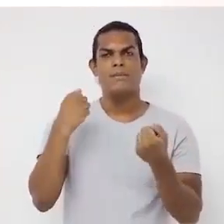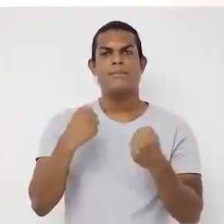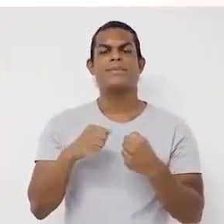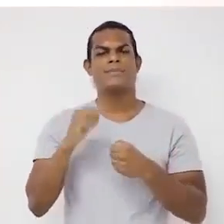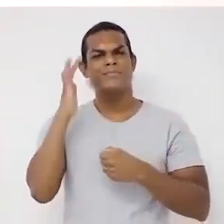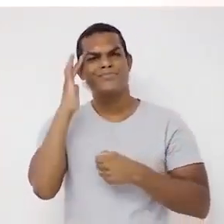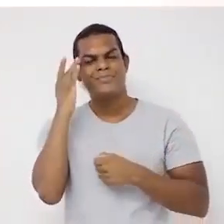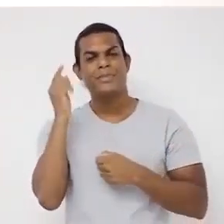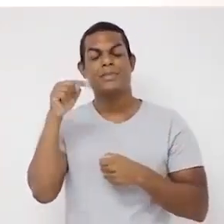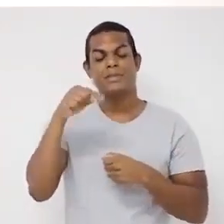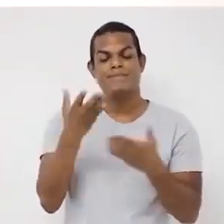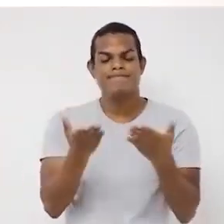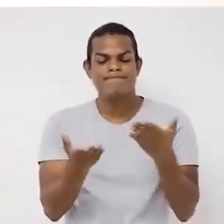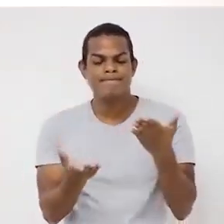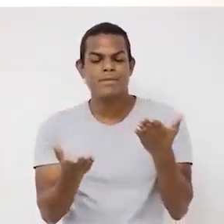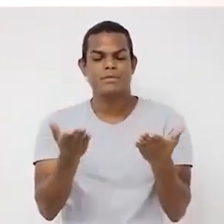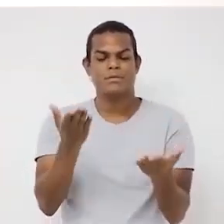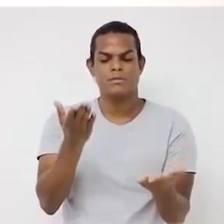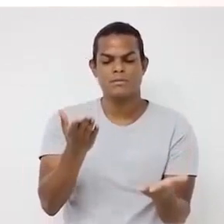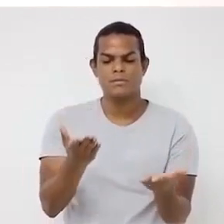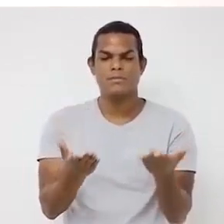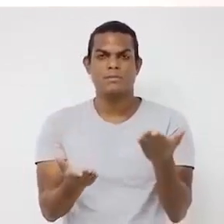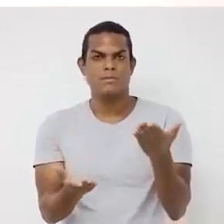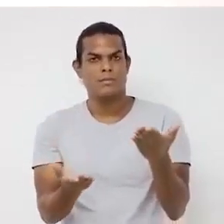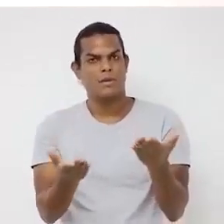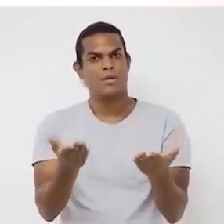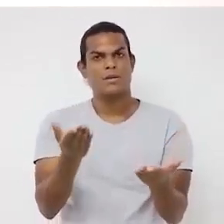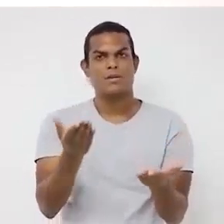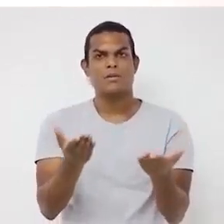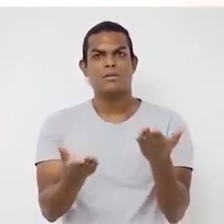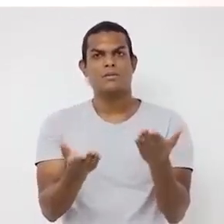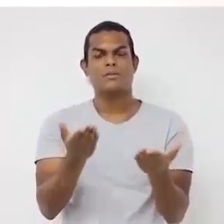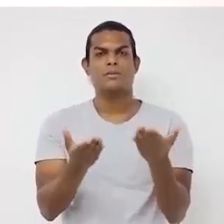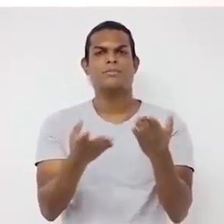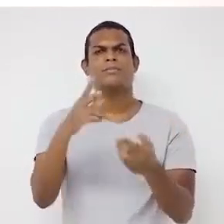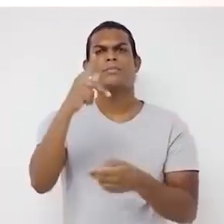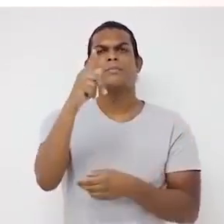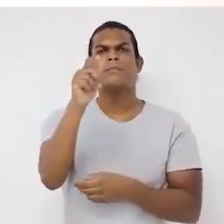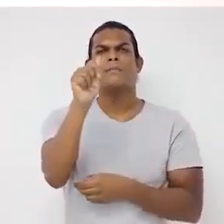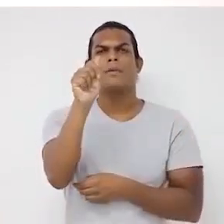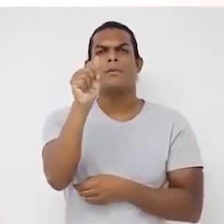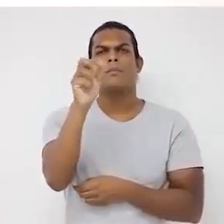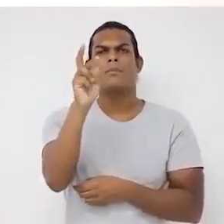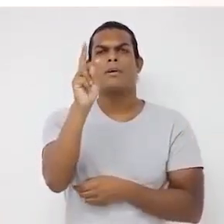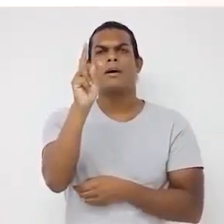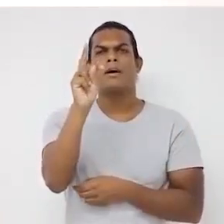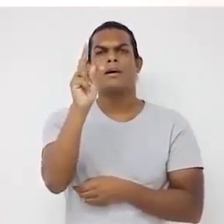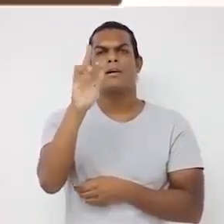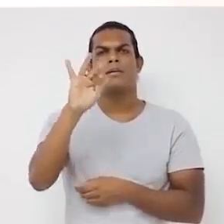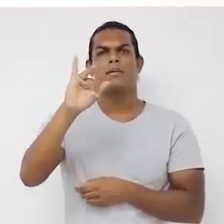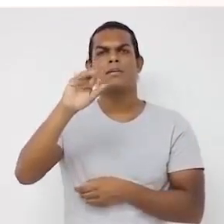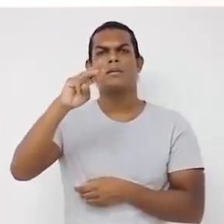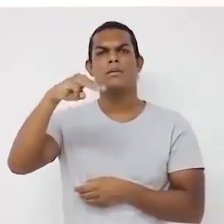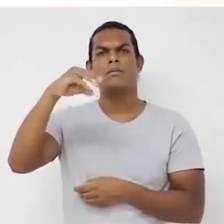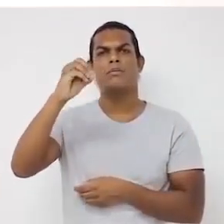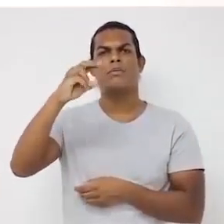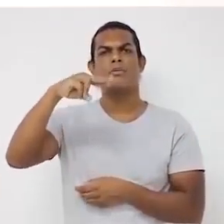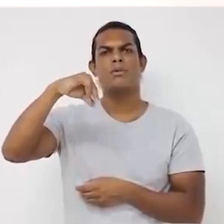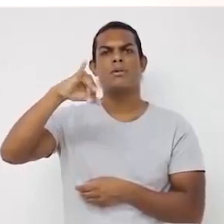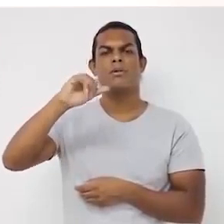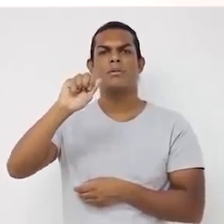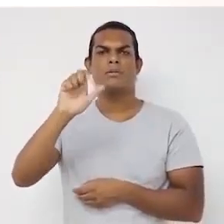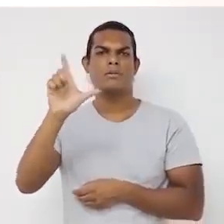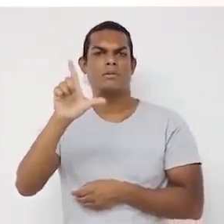no equilíbrio dessa balança e aí patrimonial, que representa o nosso patrimônio. Então, o